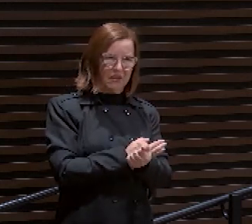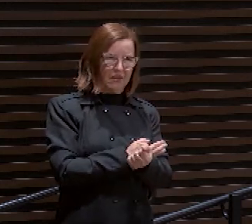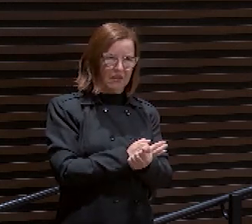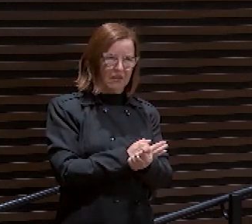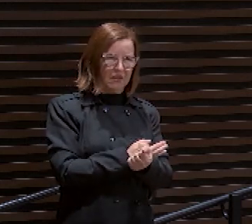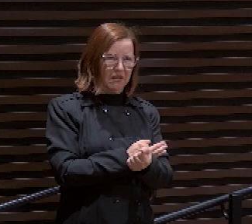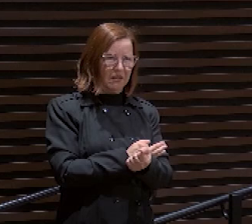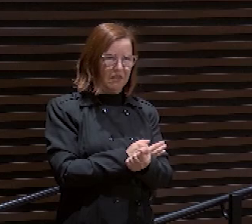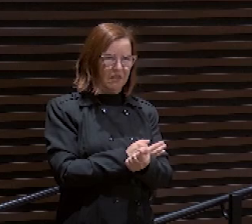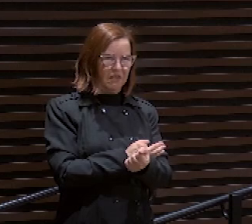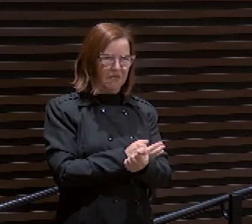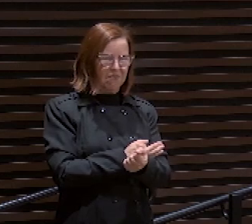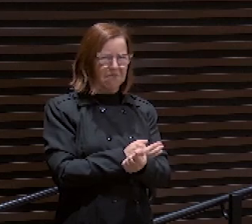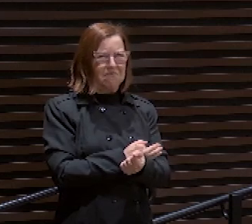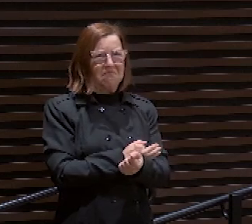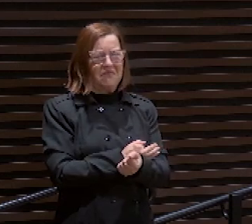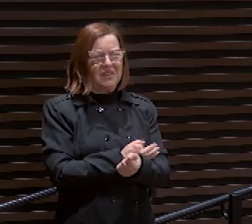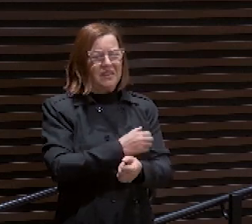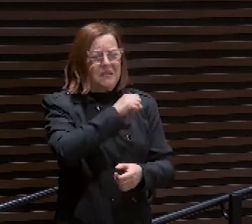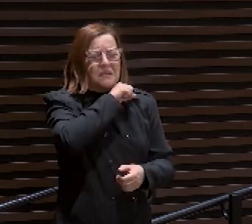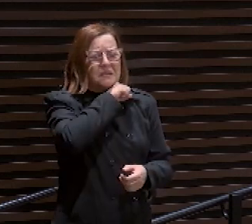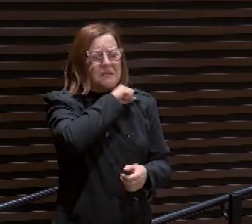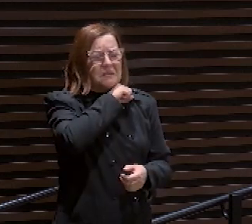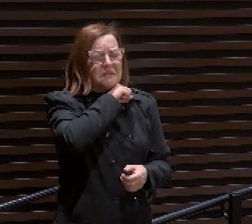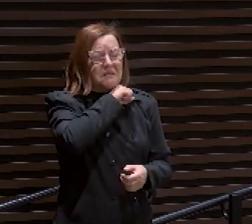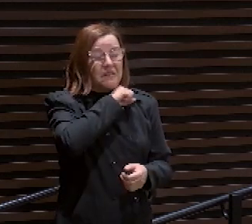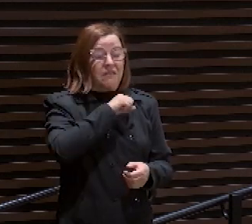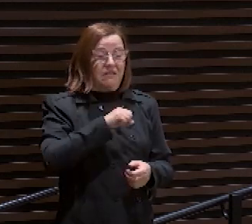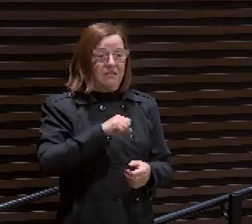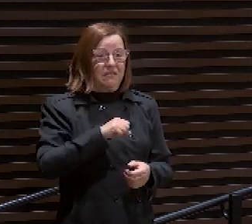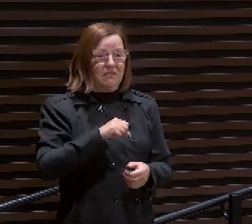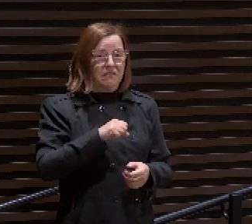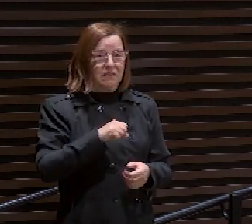o maior sacrifício, né? A gente tolera